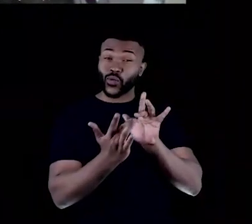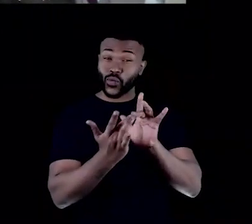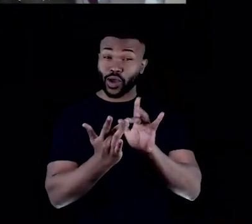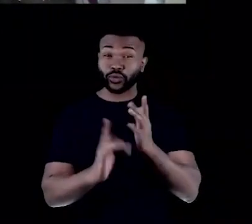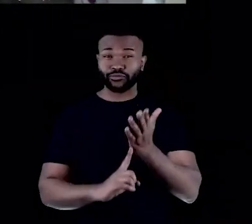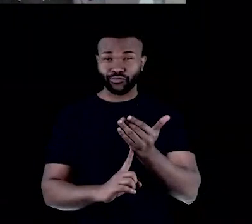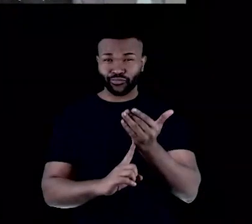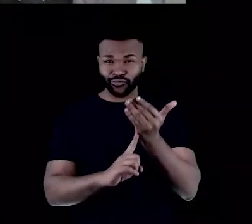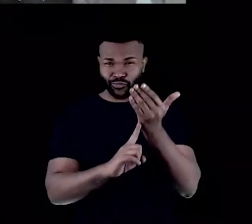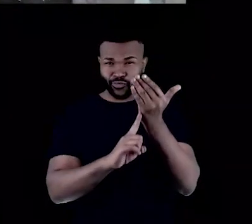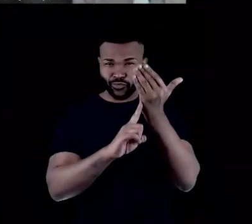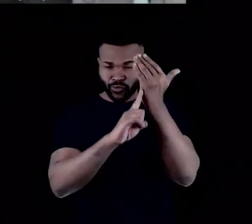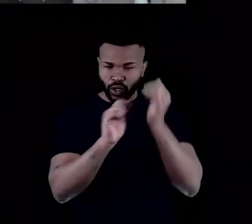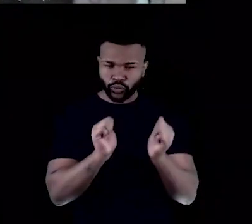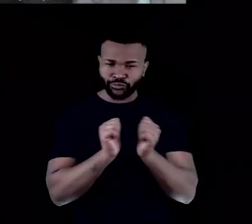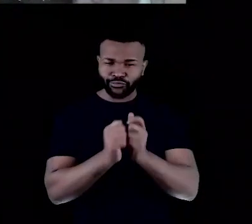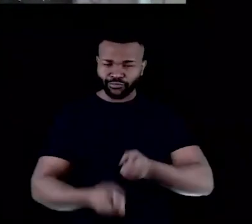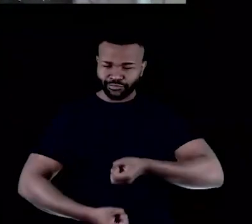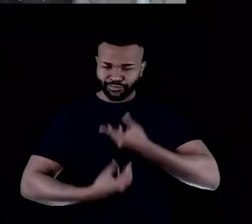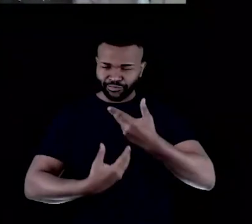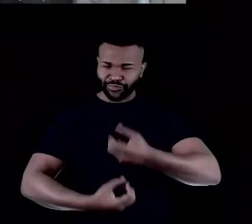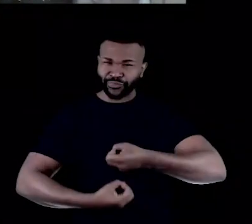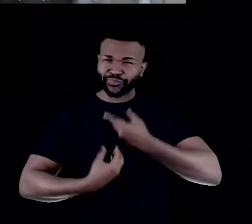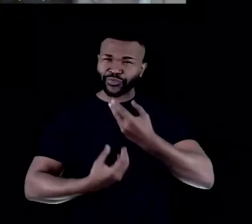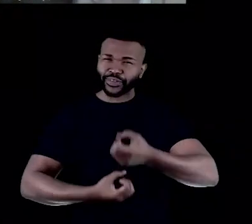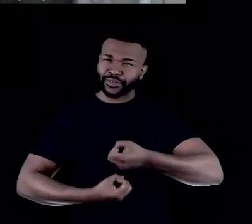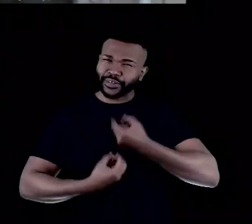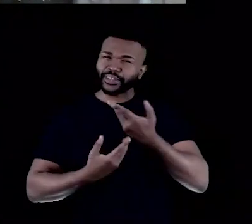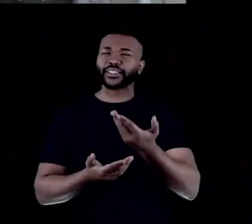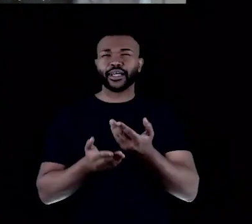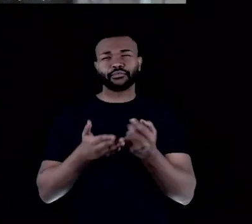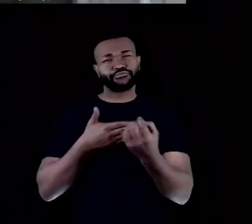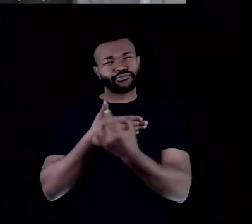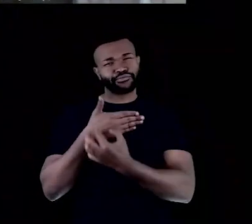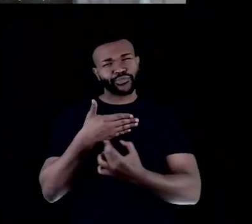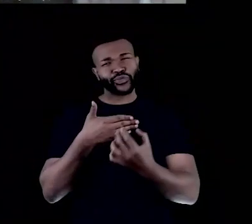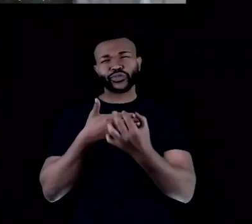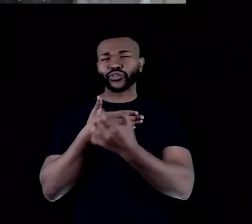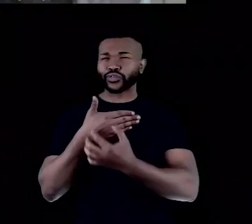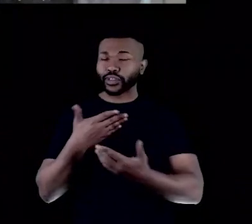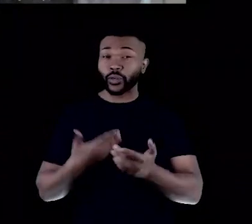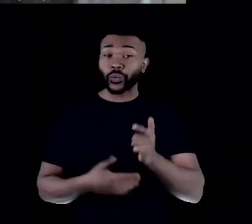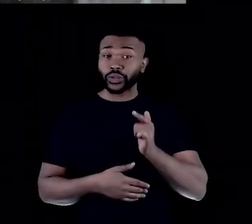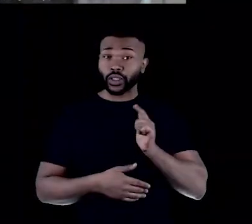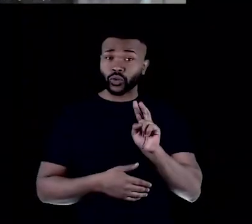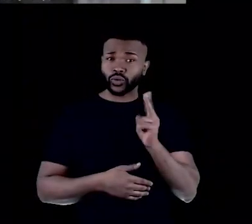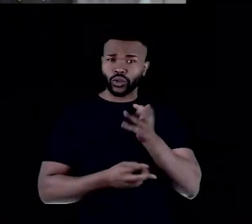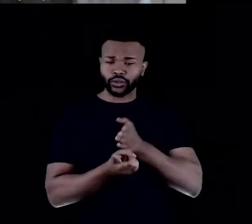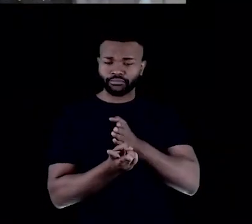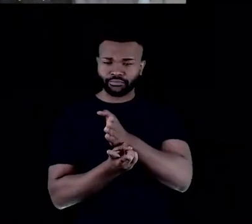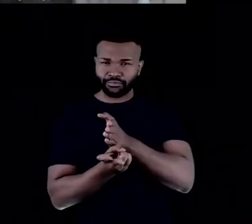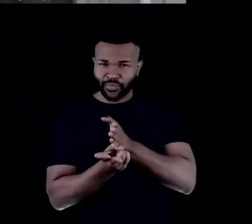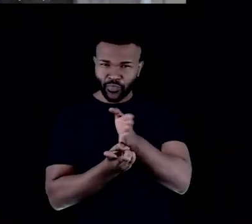Essa relação da tecnologia com a poesia, com o poema, da coisa digital, eletrônica, tiveram